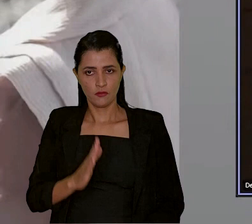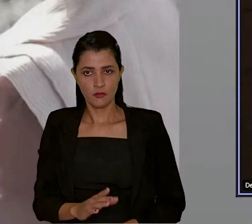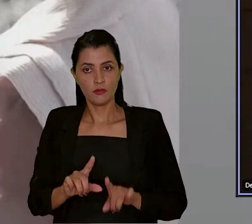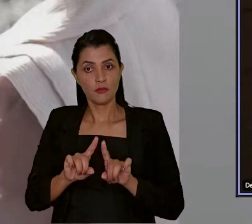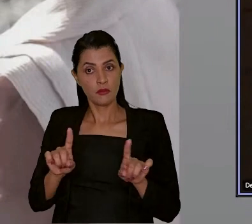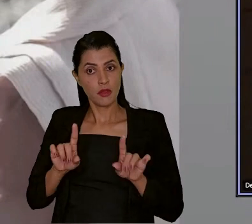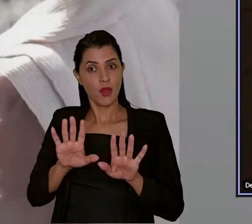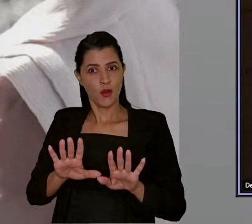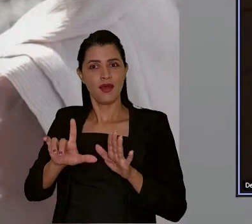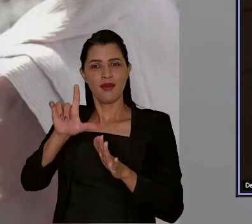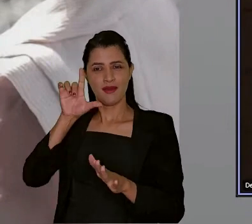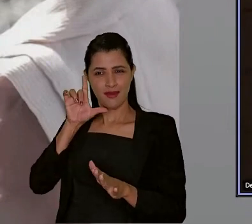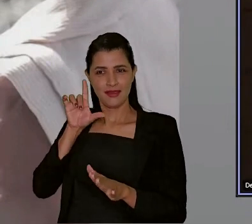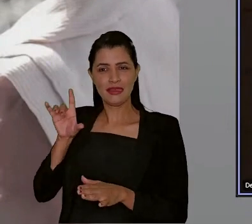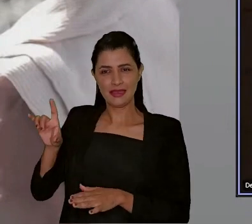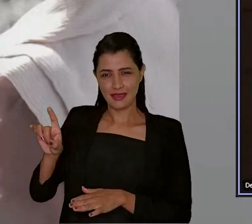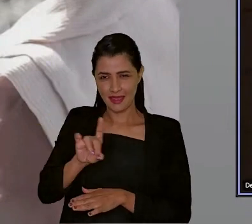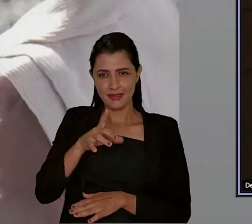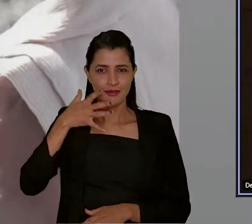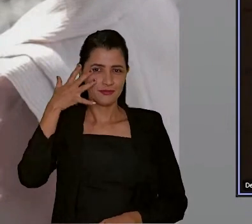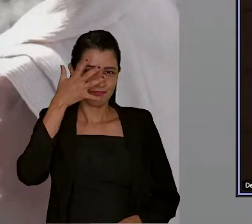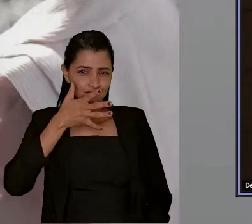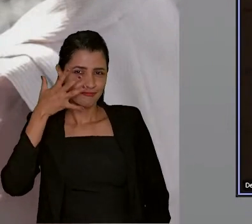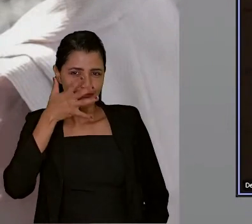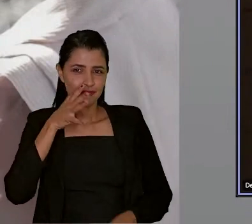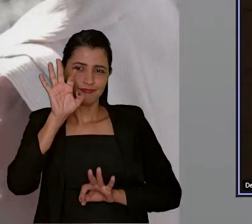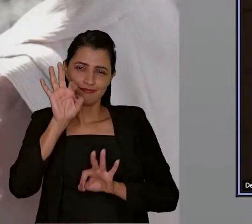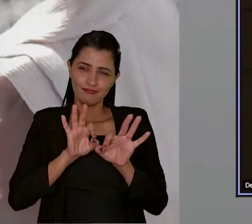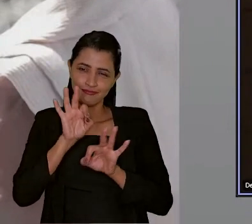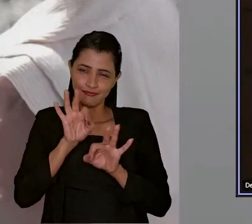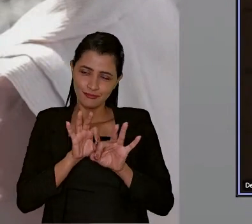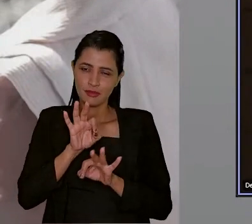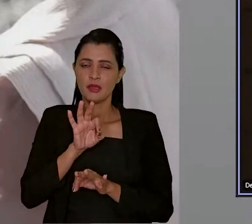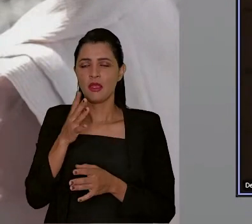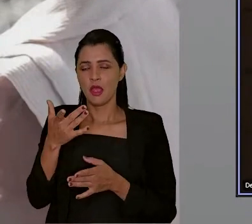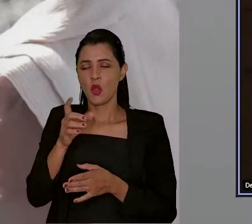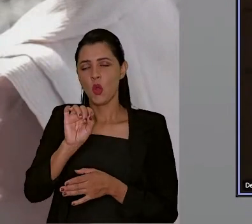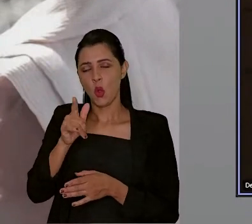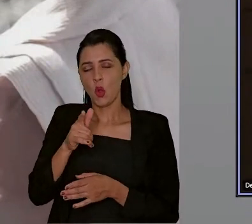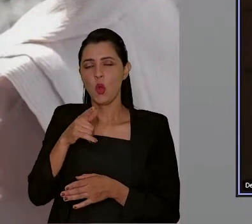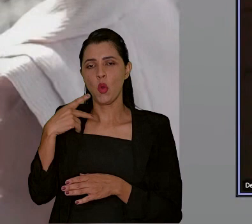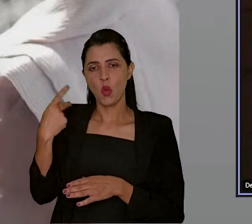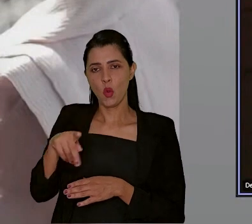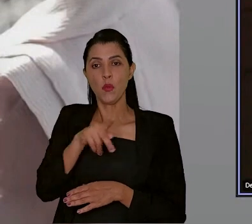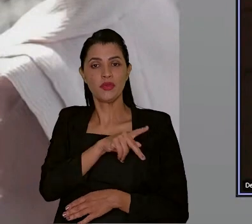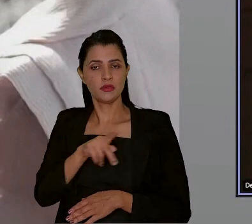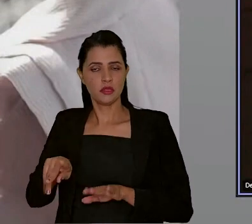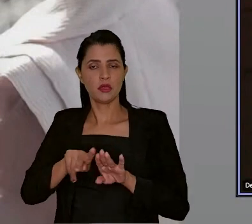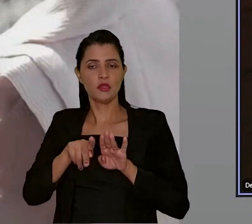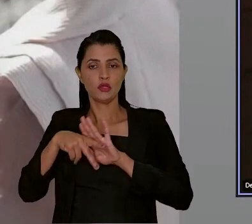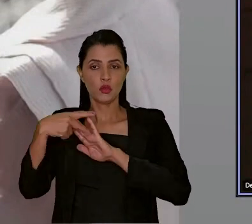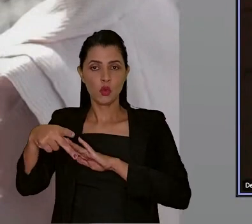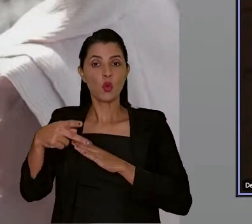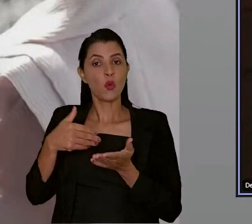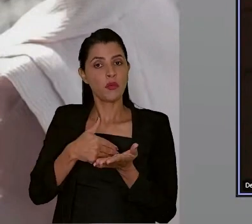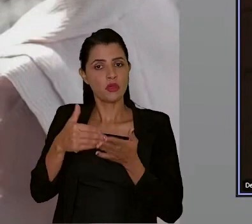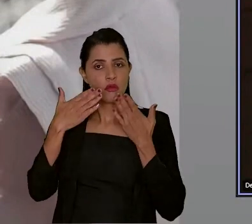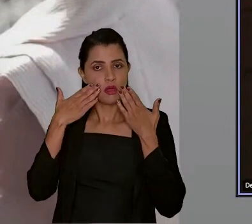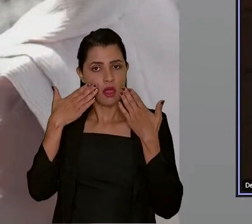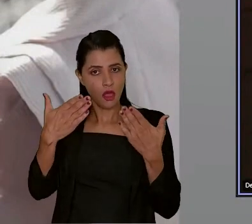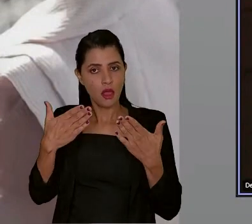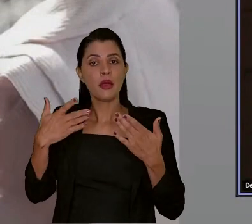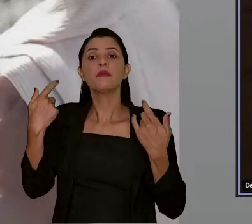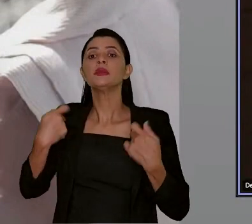de cada palestrante, antes de cada debatedor ou de presidente de mesa começar a sua exposição,